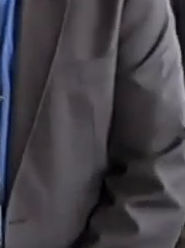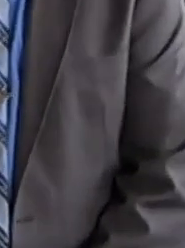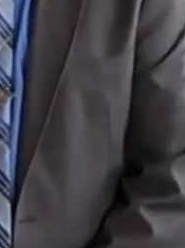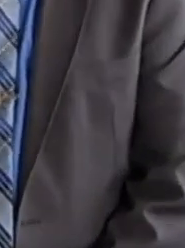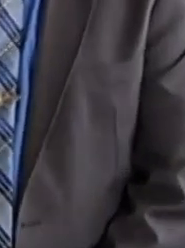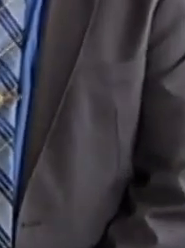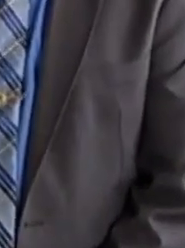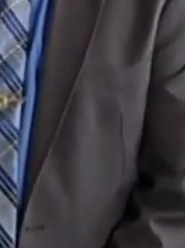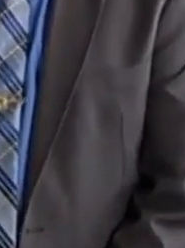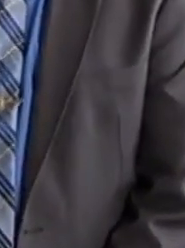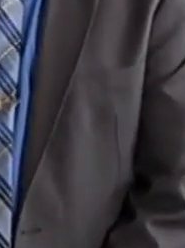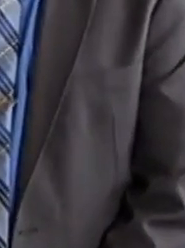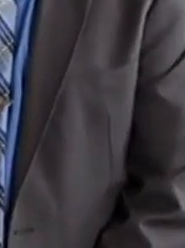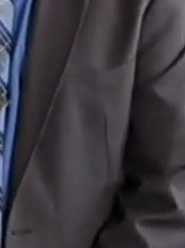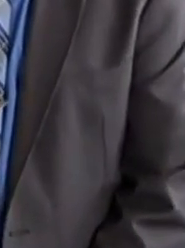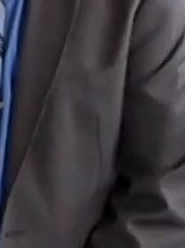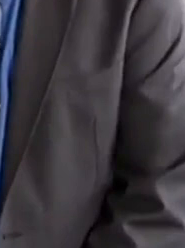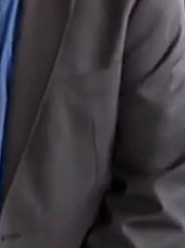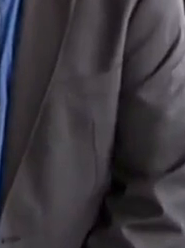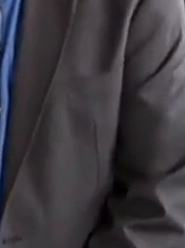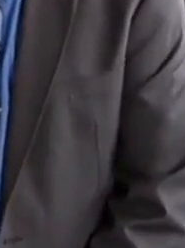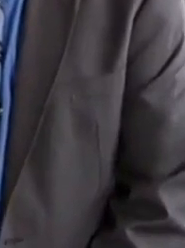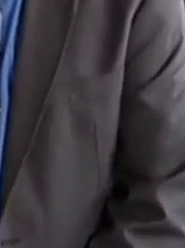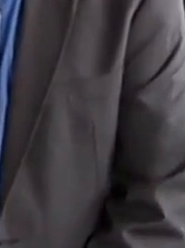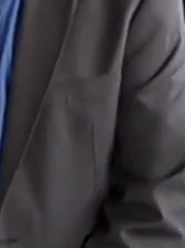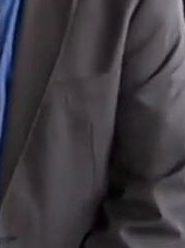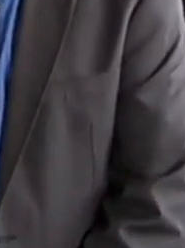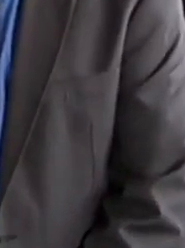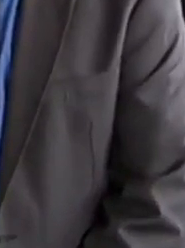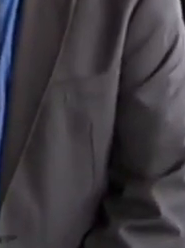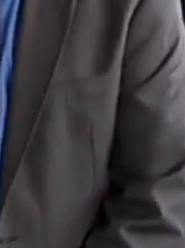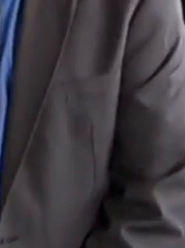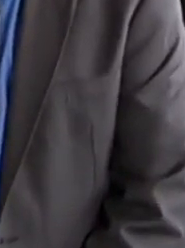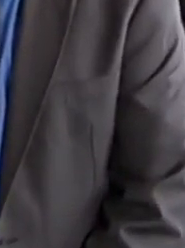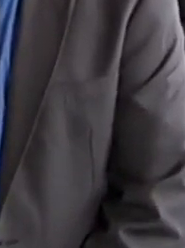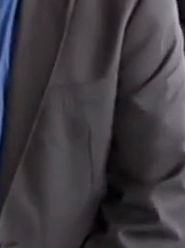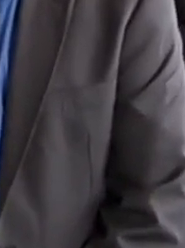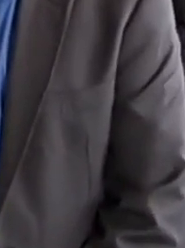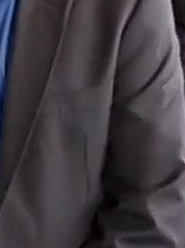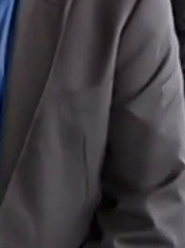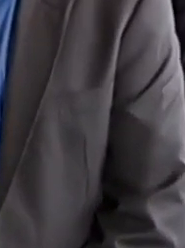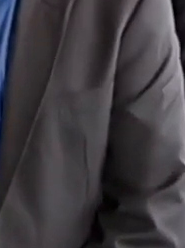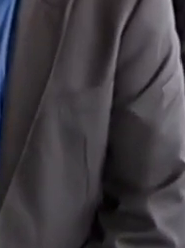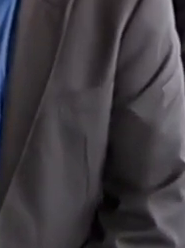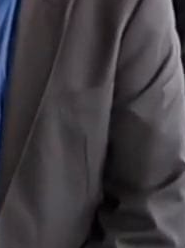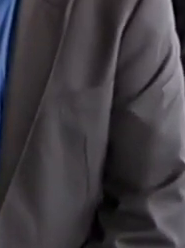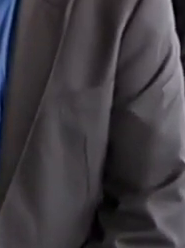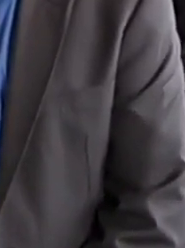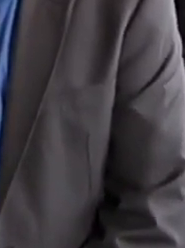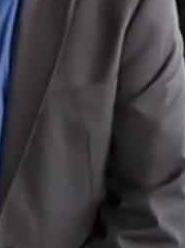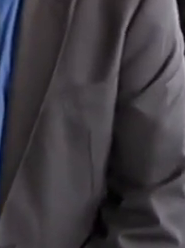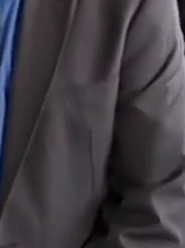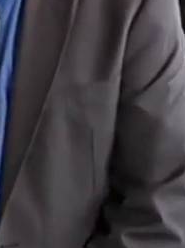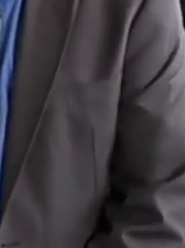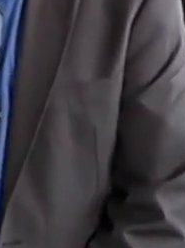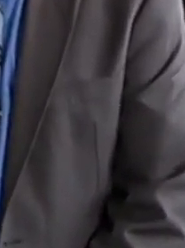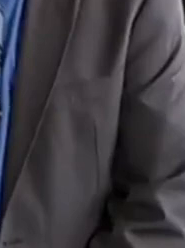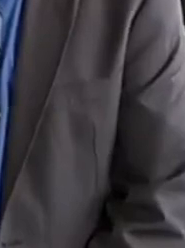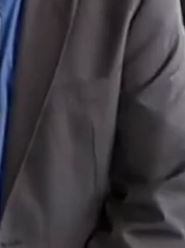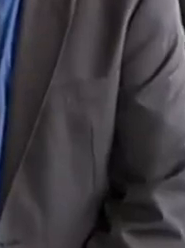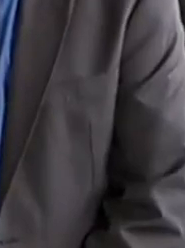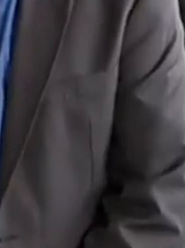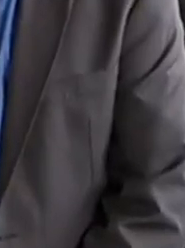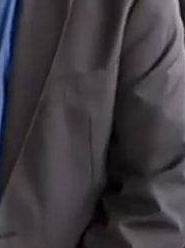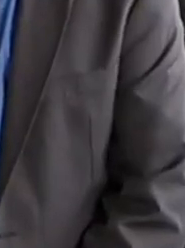região norte do estado. Região norte, muitas vezes, tem mais reivindicações por causa da situação da seca, né? Algumas questões de carência também, né? Como é